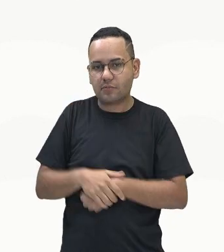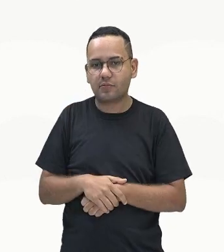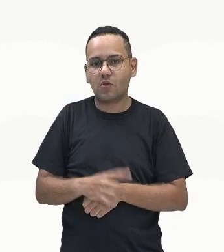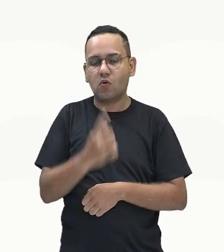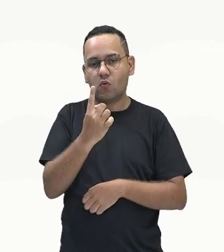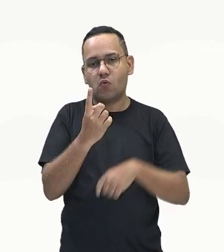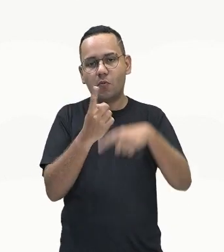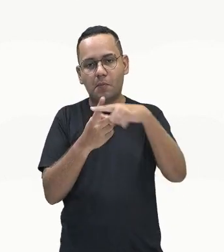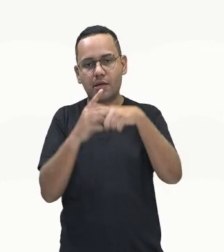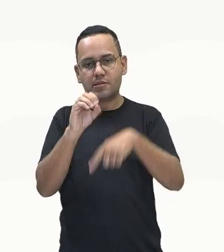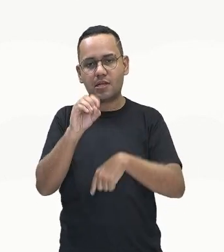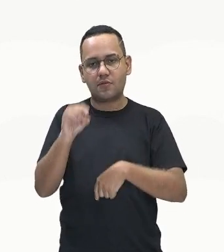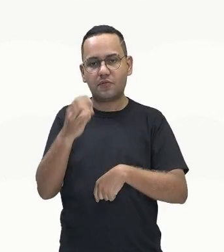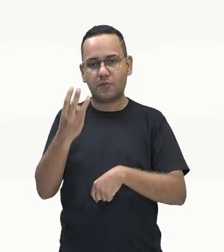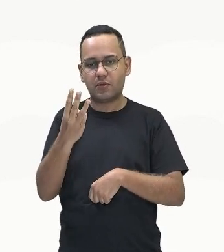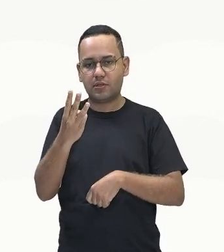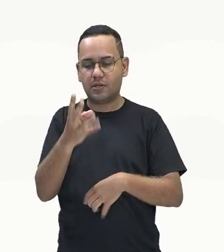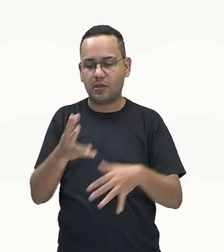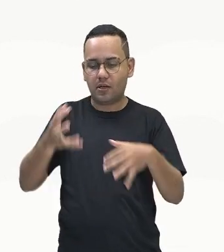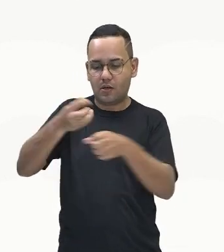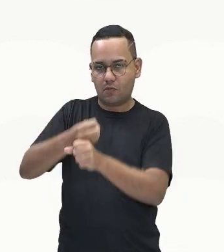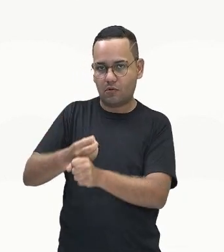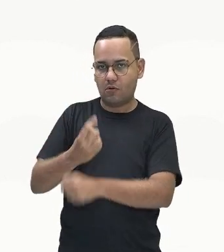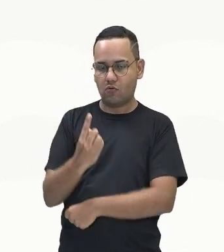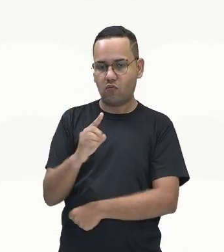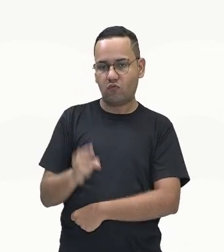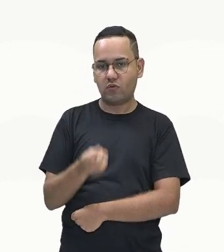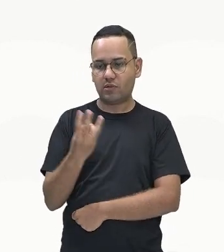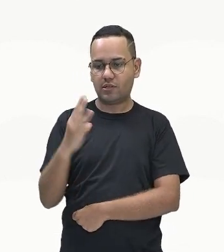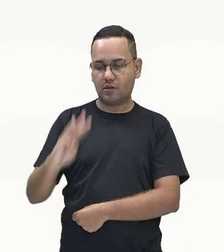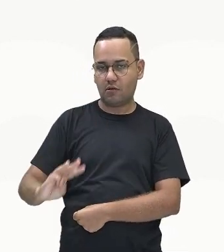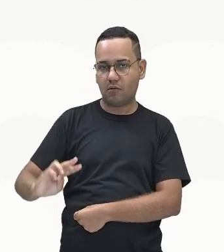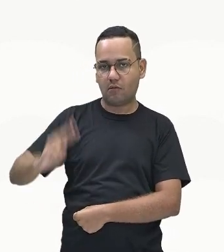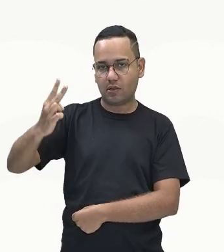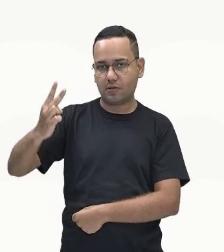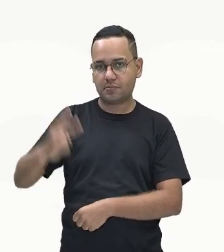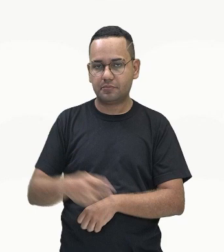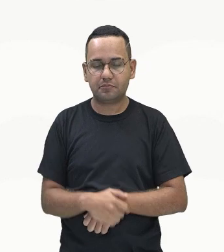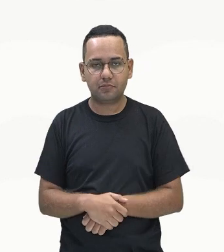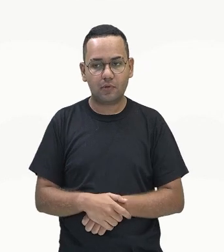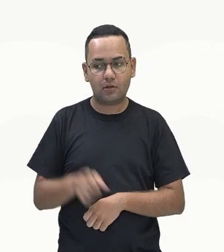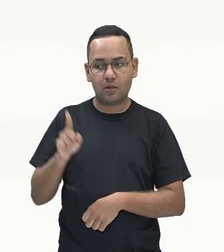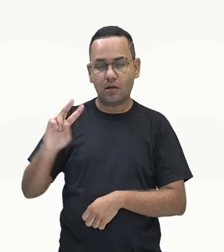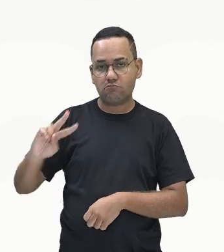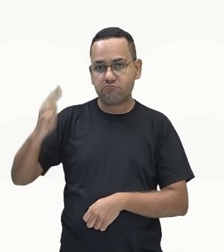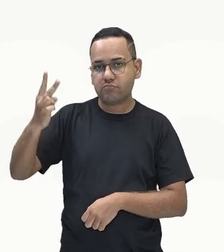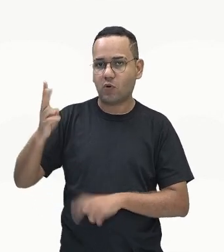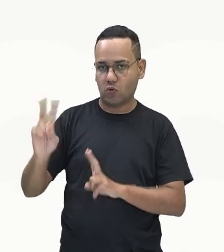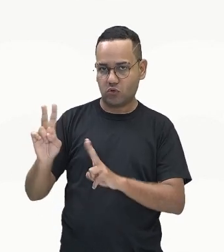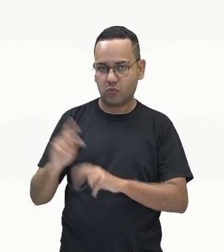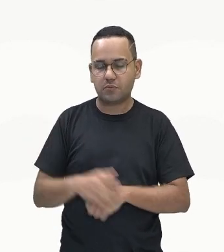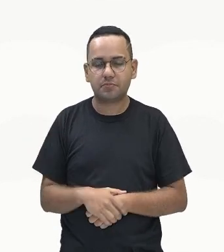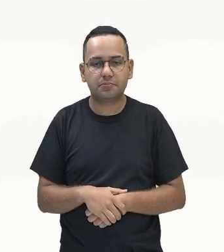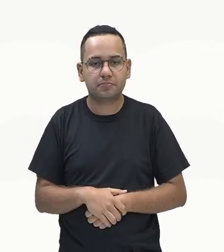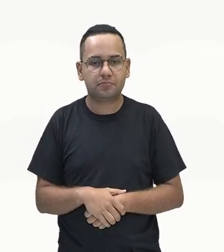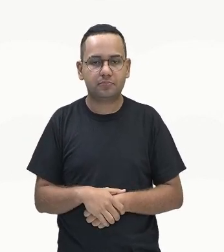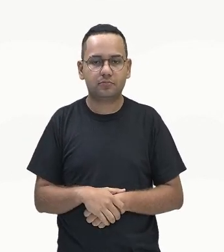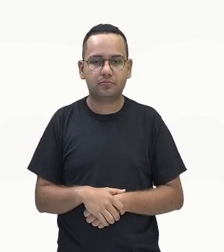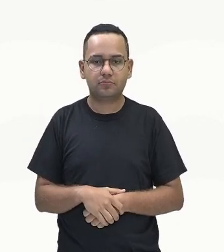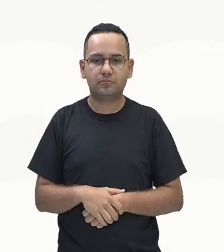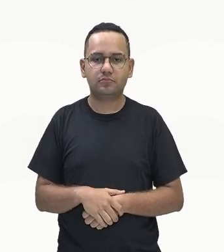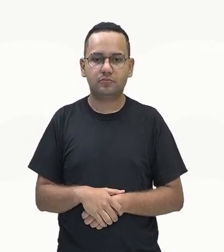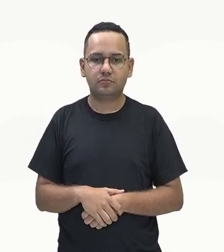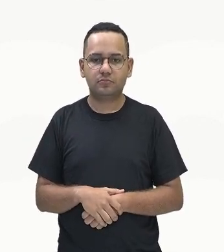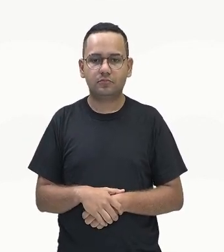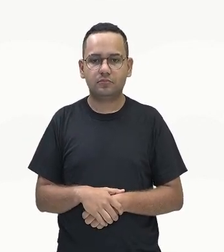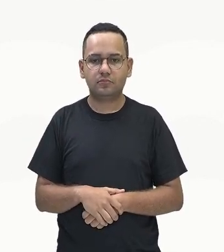a 1,3, tá? Elevado ao quadrado, né? O expoente se manteve aí, tá? Então,